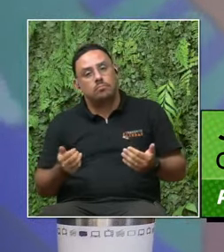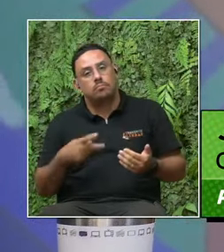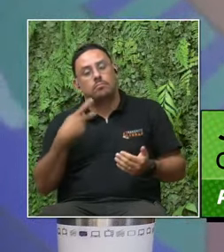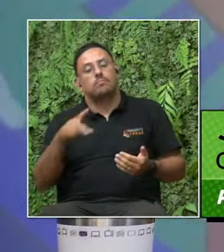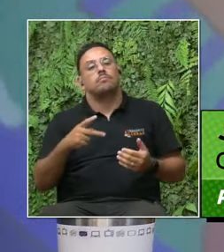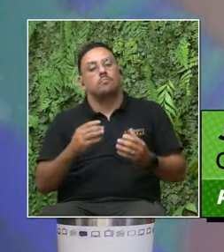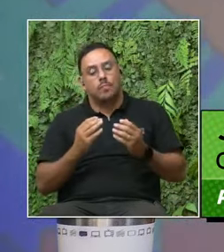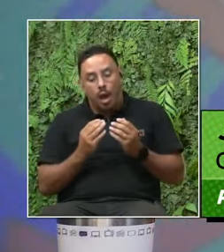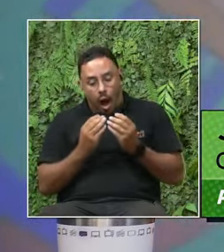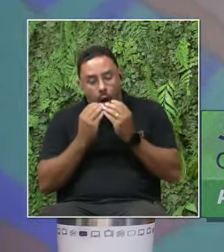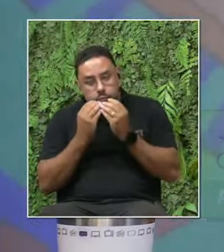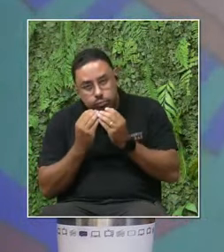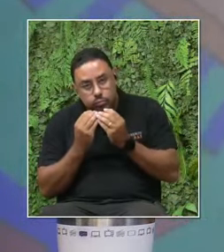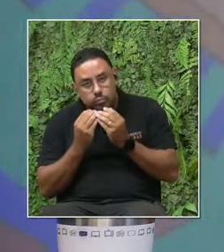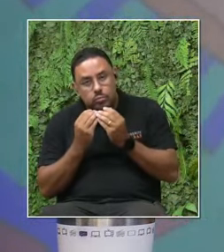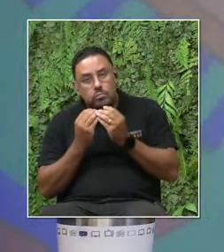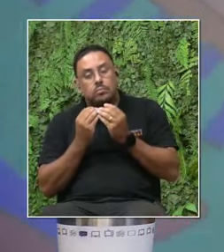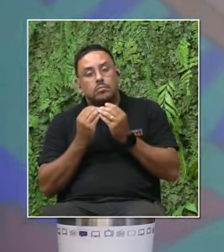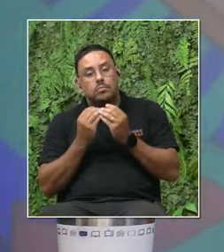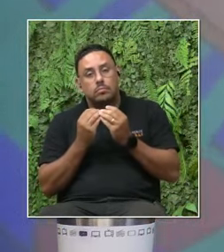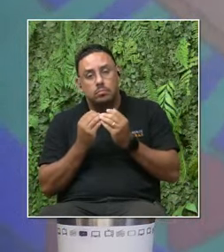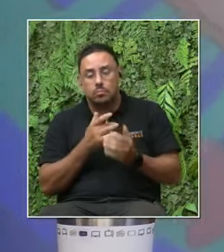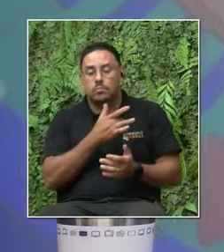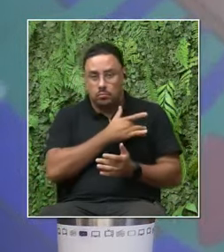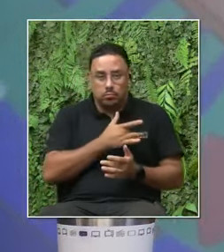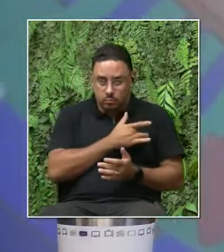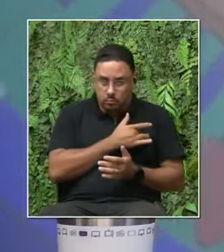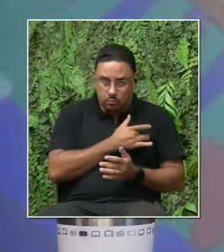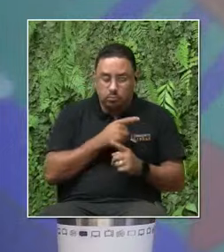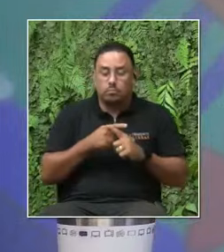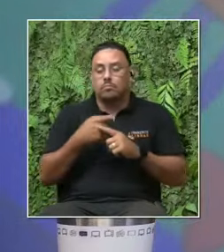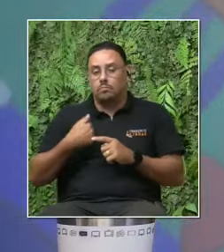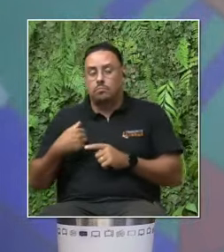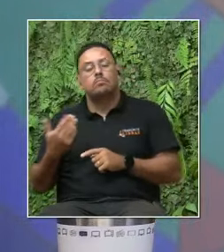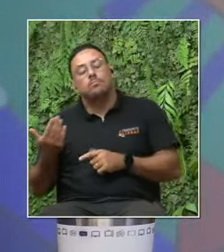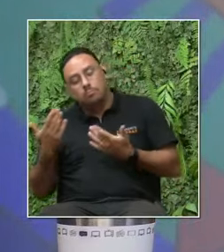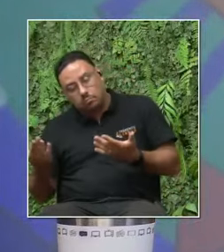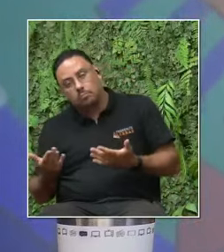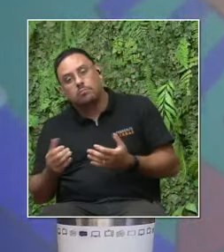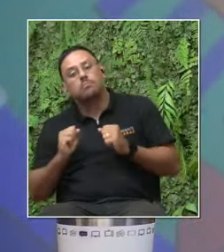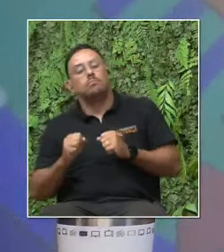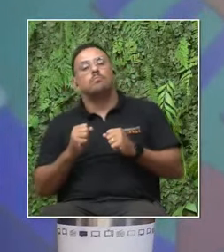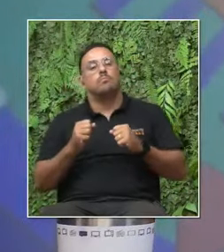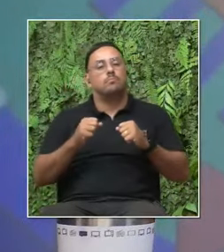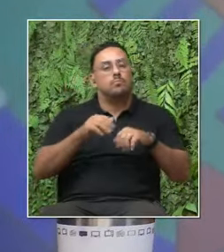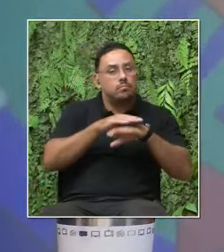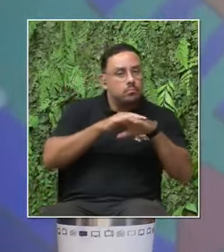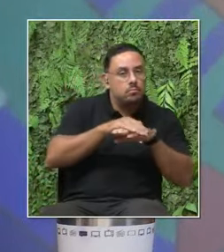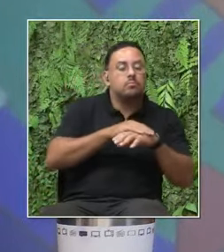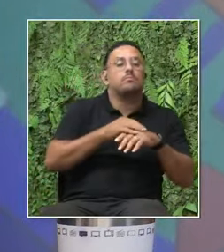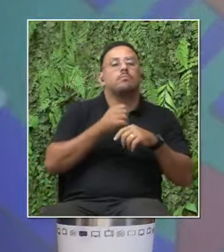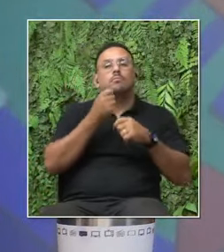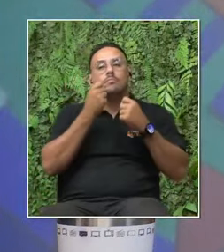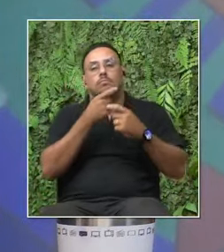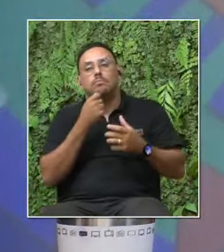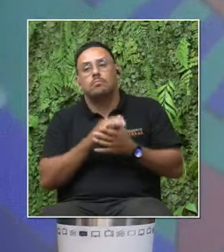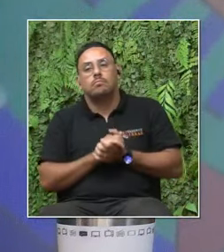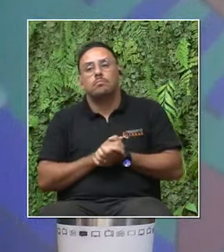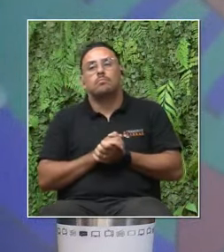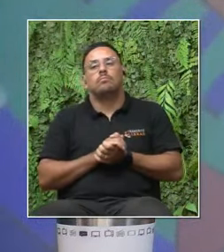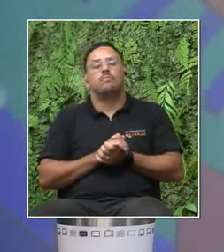seu Burger tá a rivalidade é clássica aí vale uma piadinha aqui a outra ali pros amigos quem